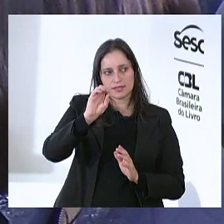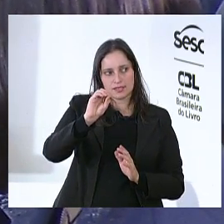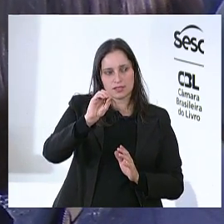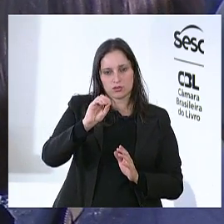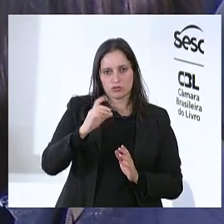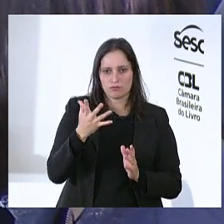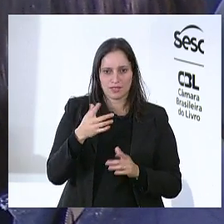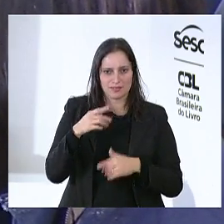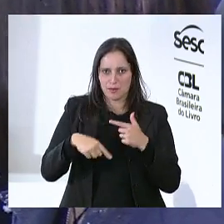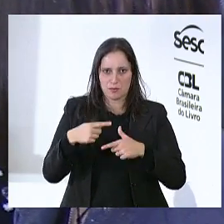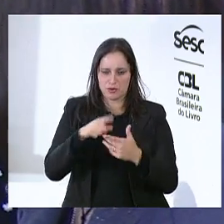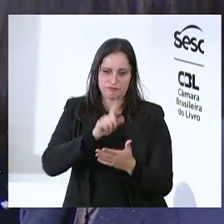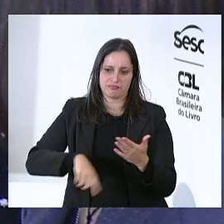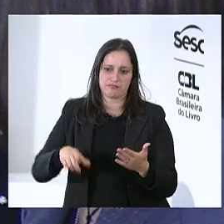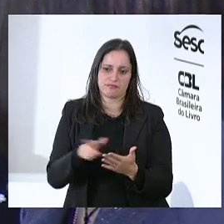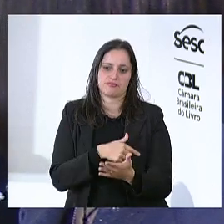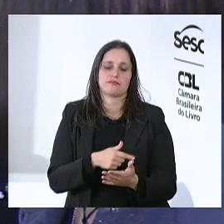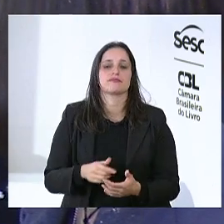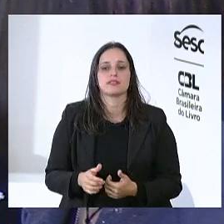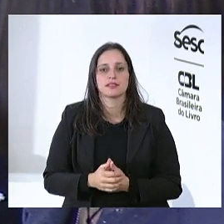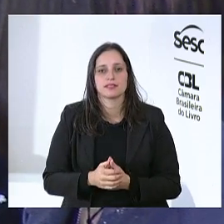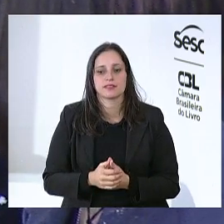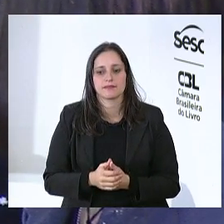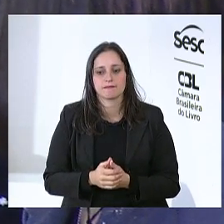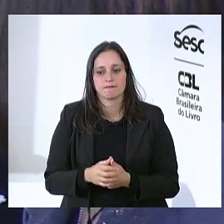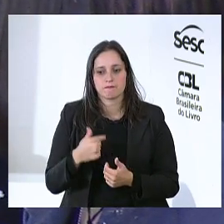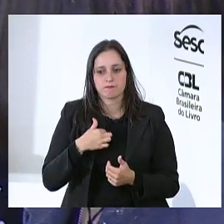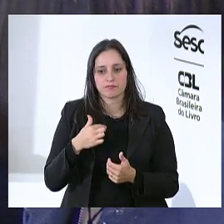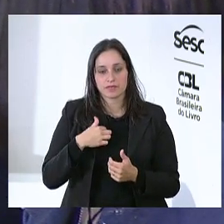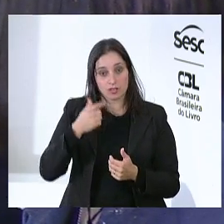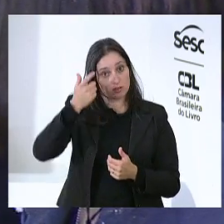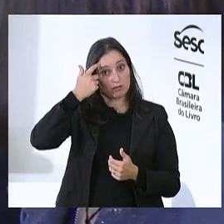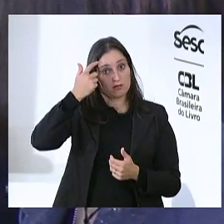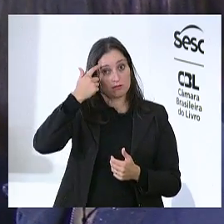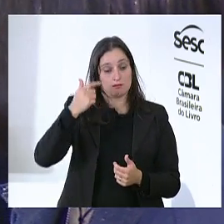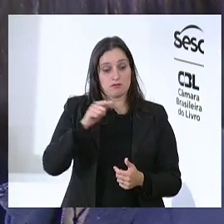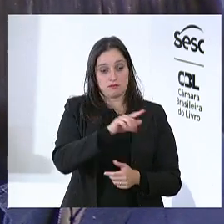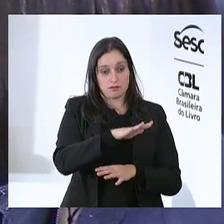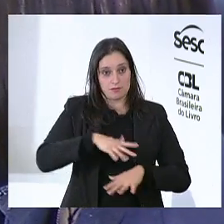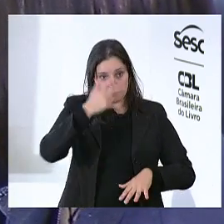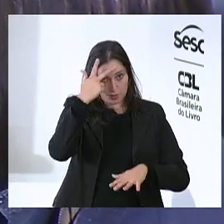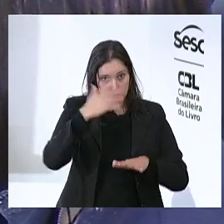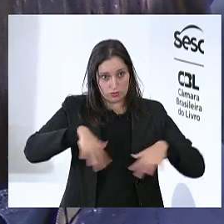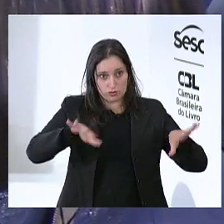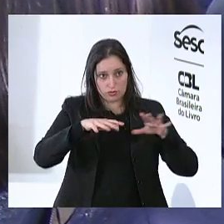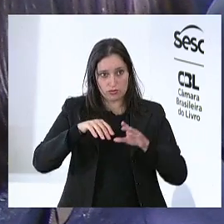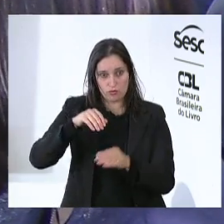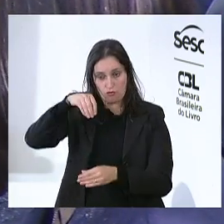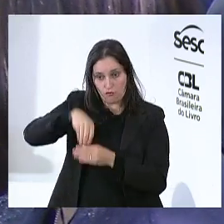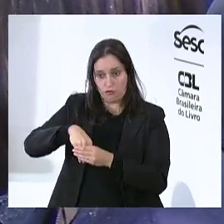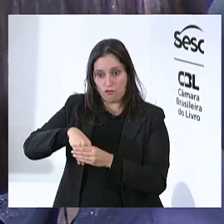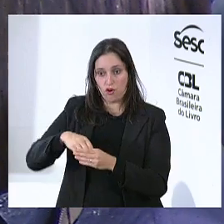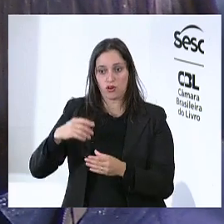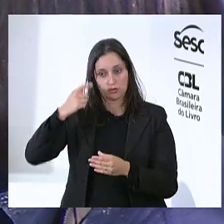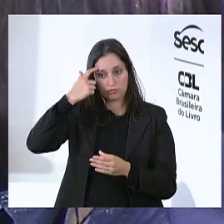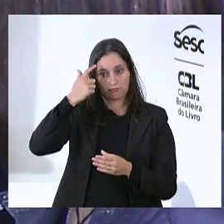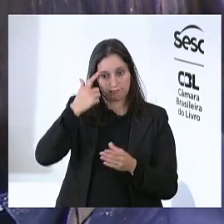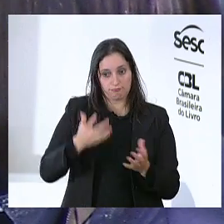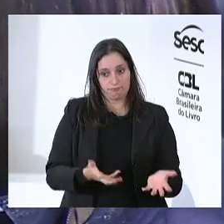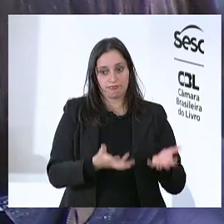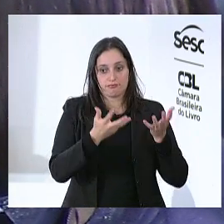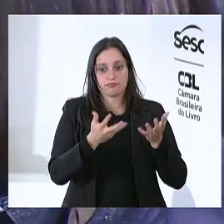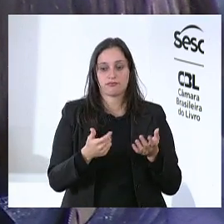essa vontade de conscientização do eleitor, né, do melhor caminho para a política do país.